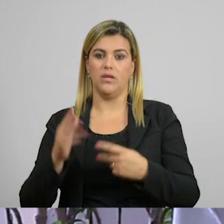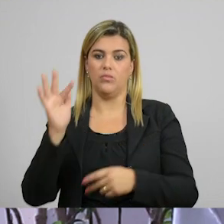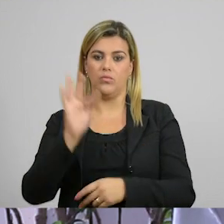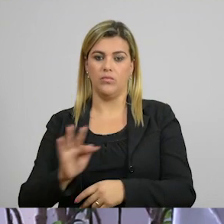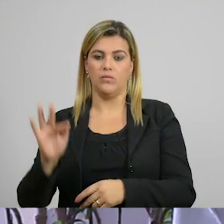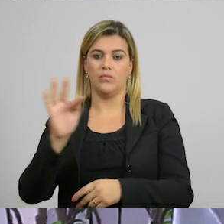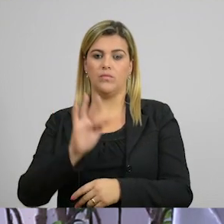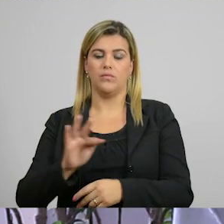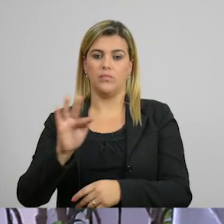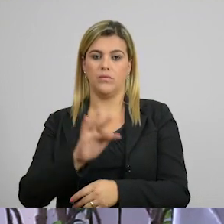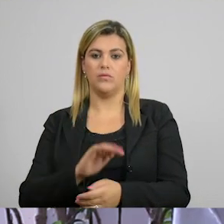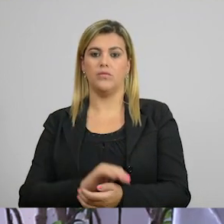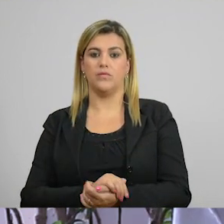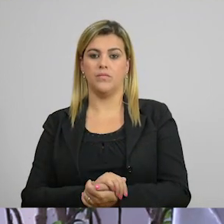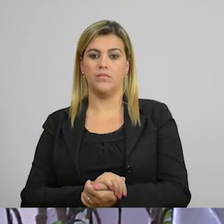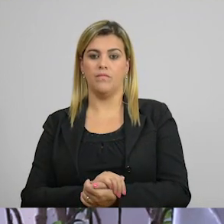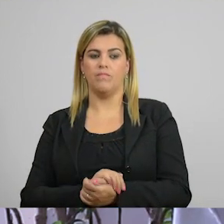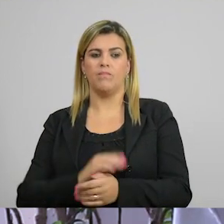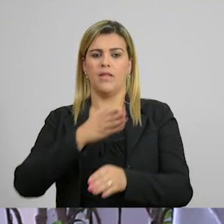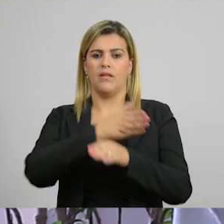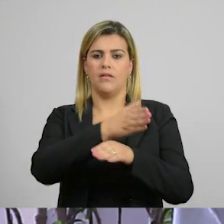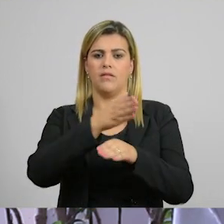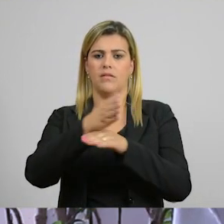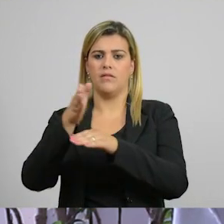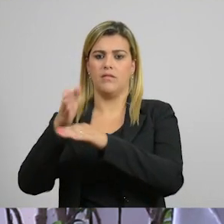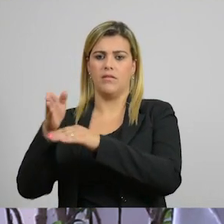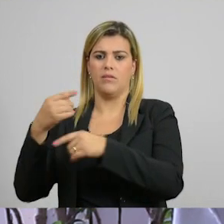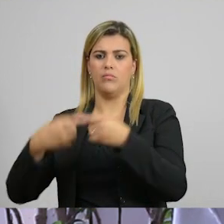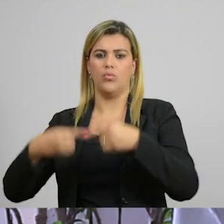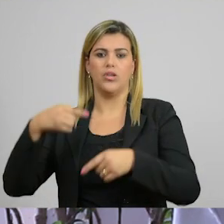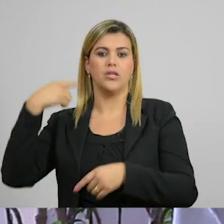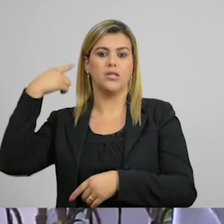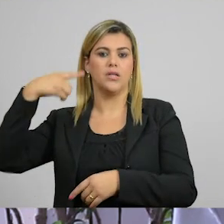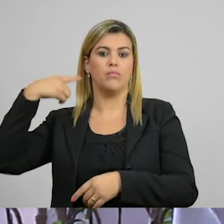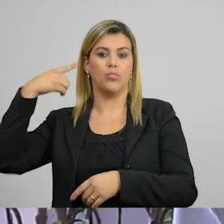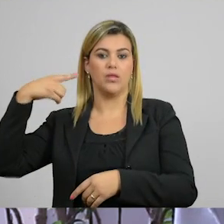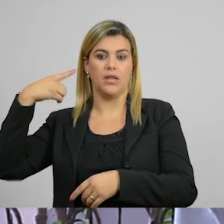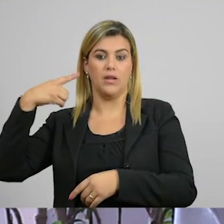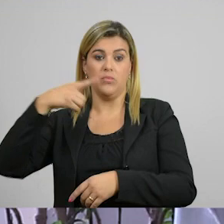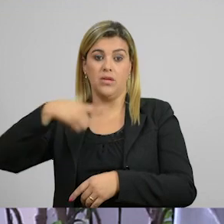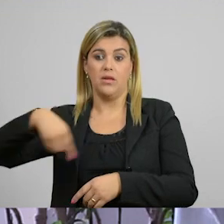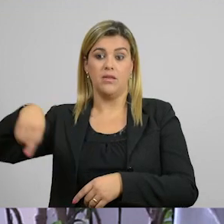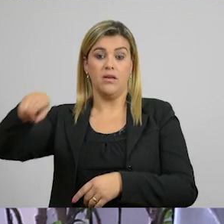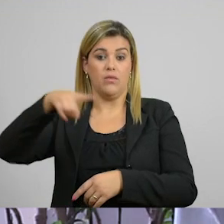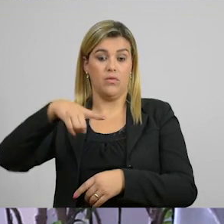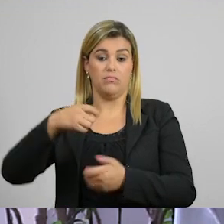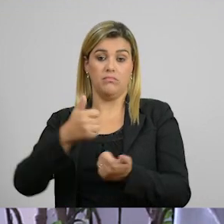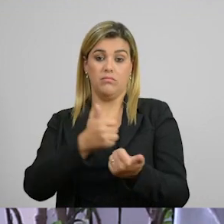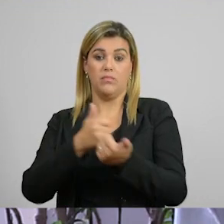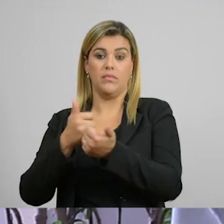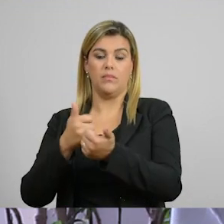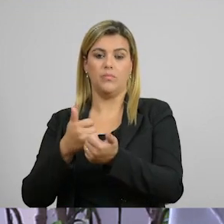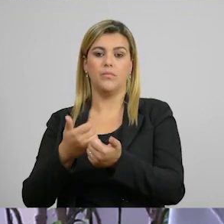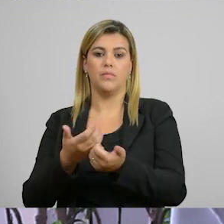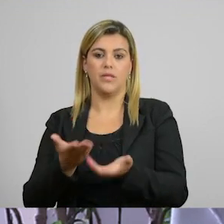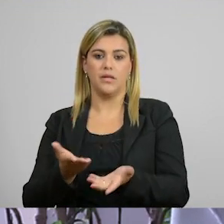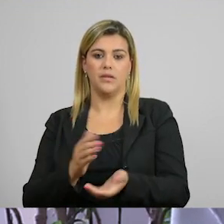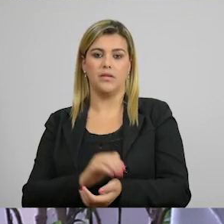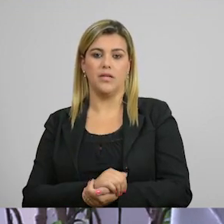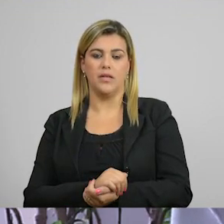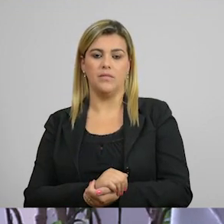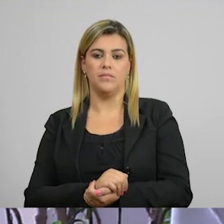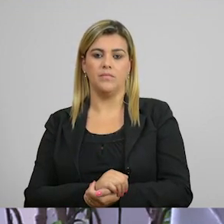curso universitário. Nós recorremos a vários deputados na época, porque eram eles que poderiam realmente